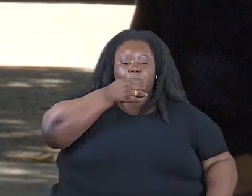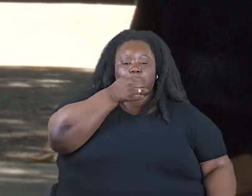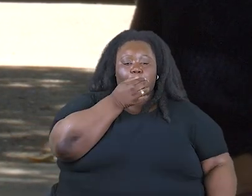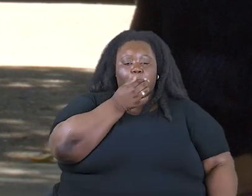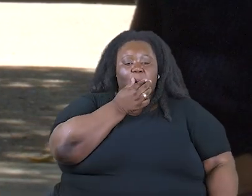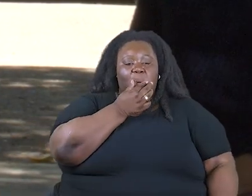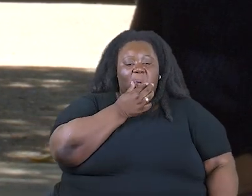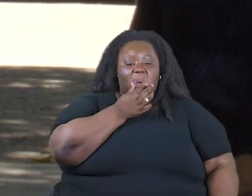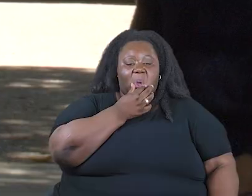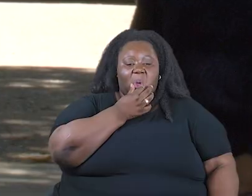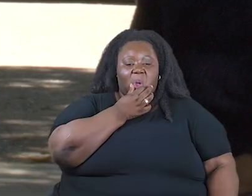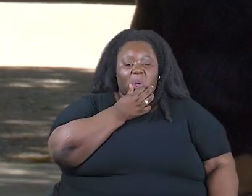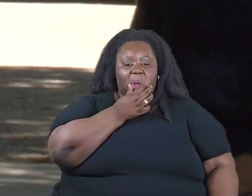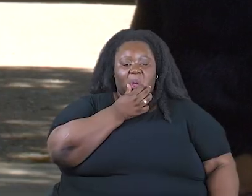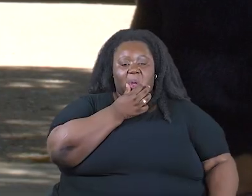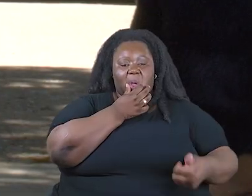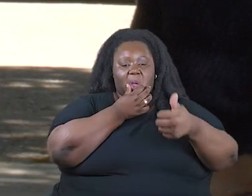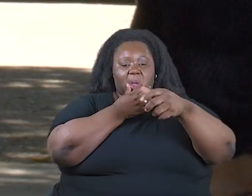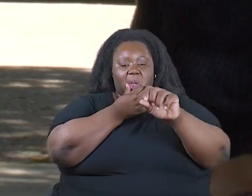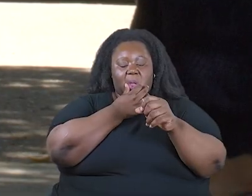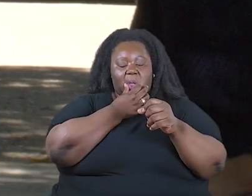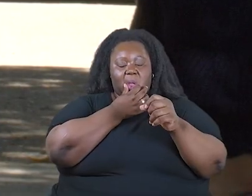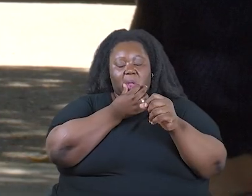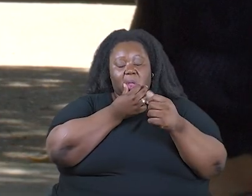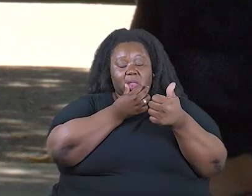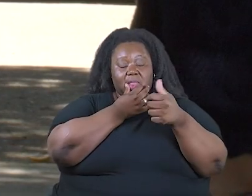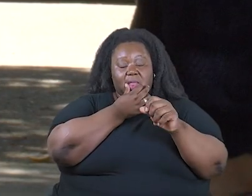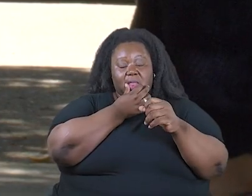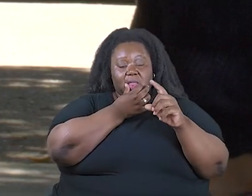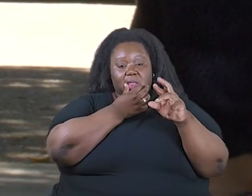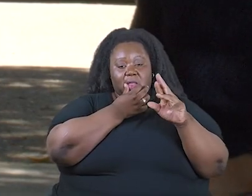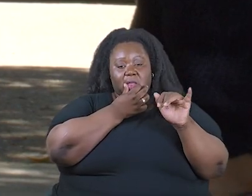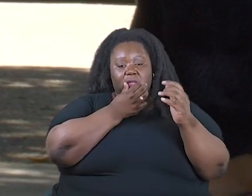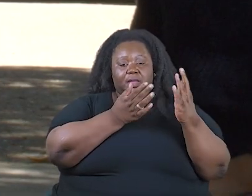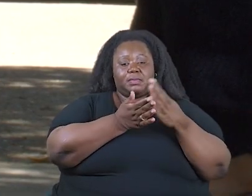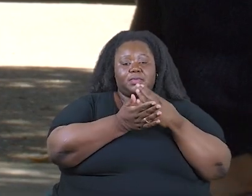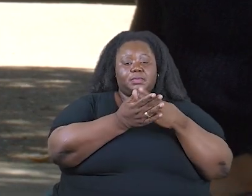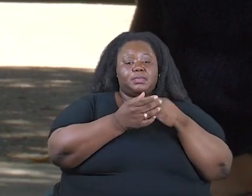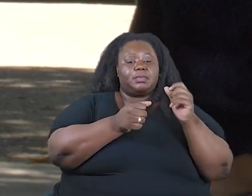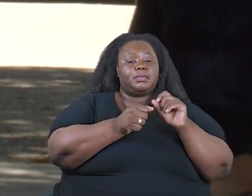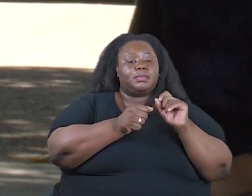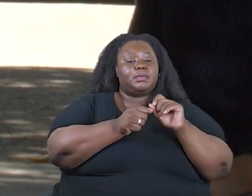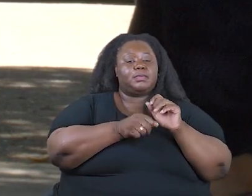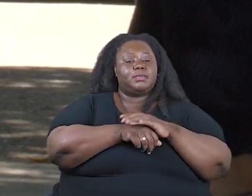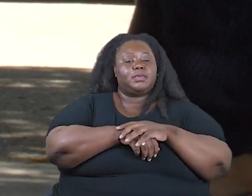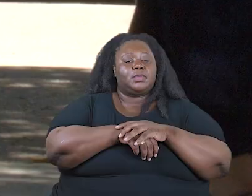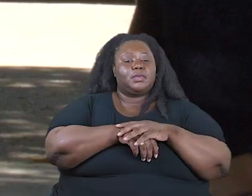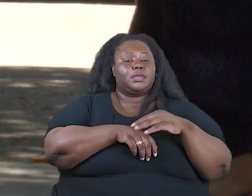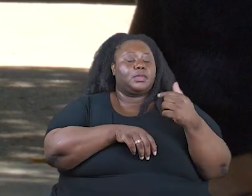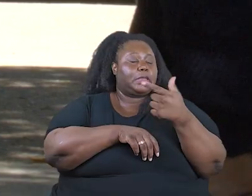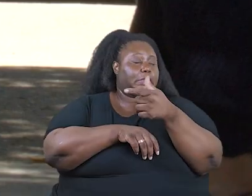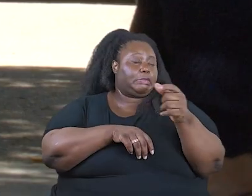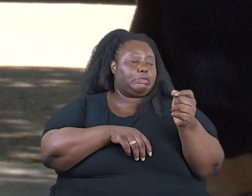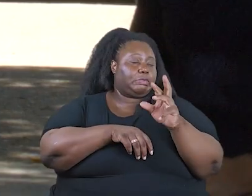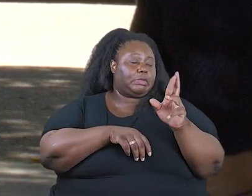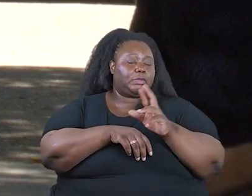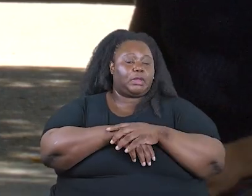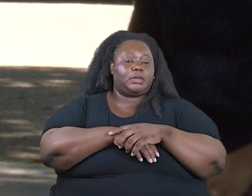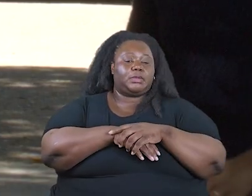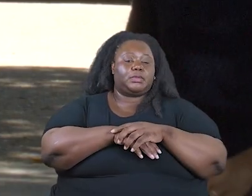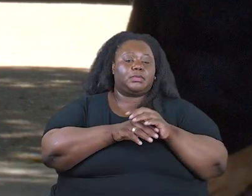3,50, 4, custava $10 o livro. E para fazer a cópia ia custar